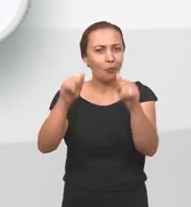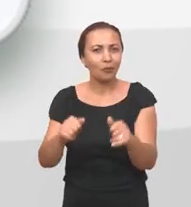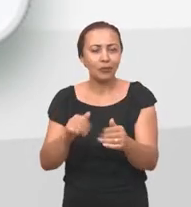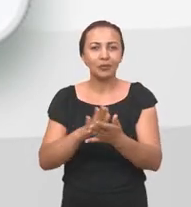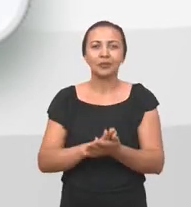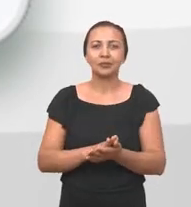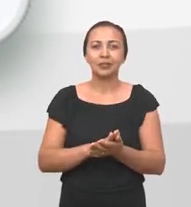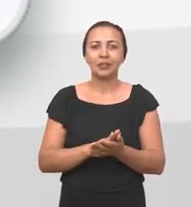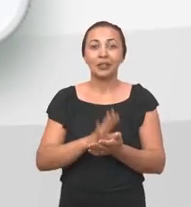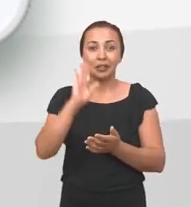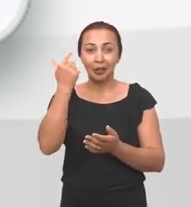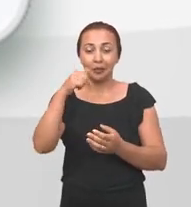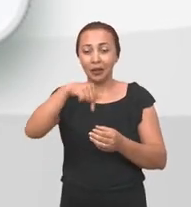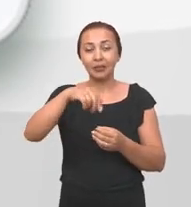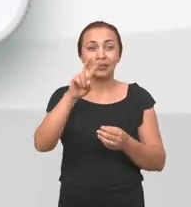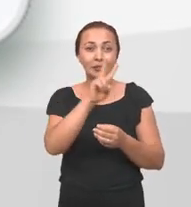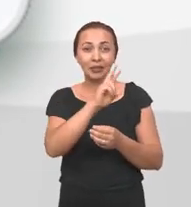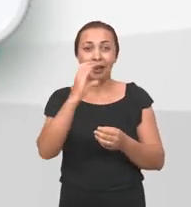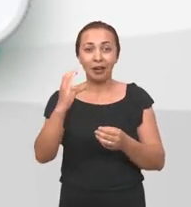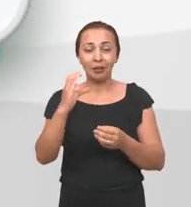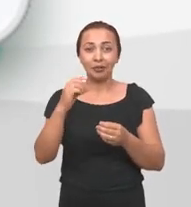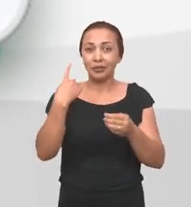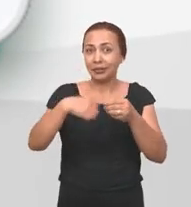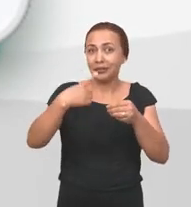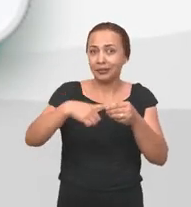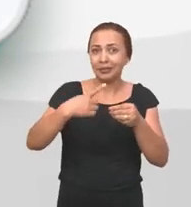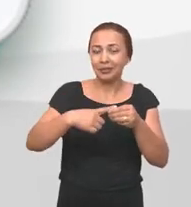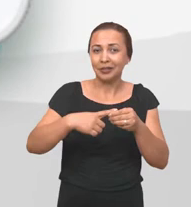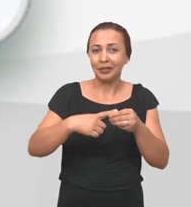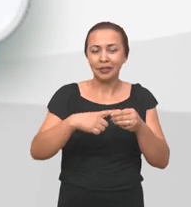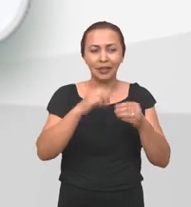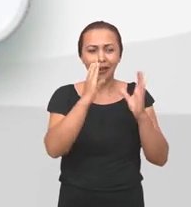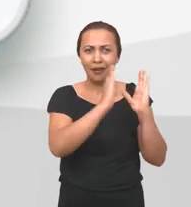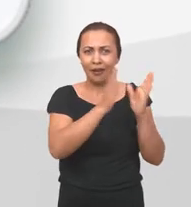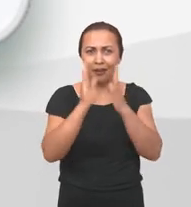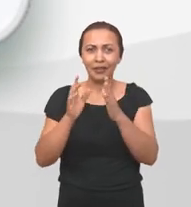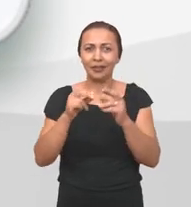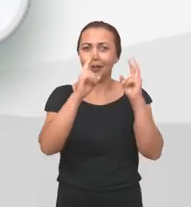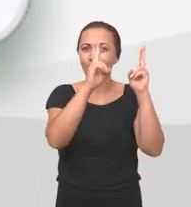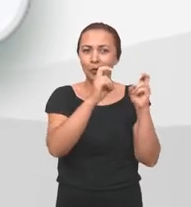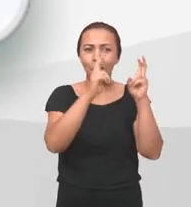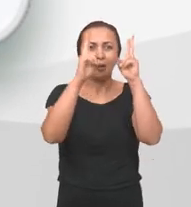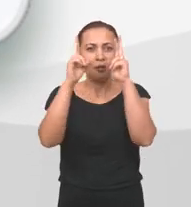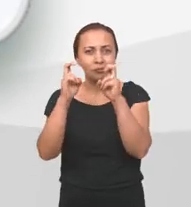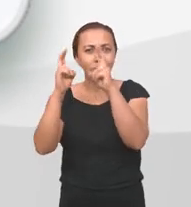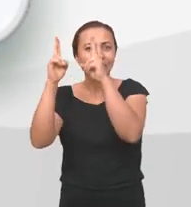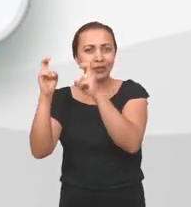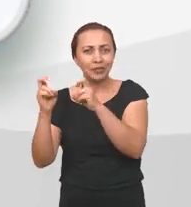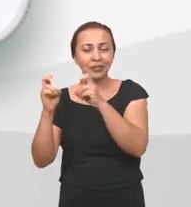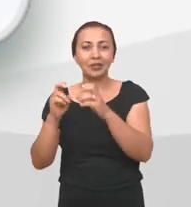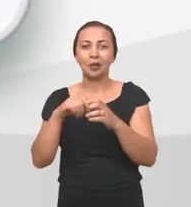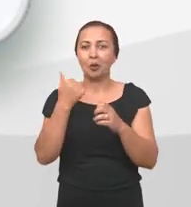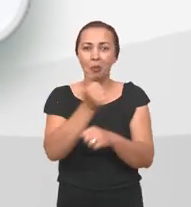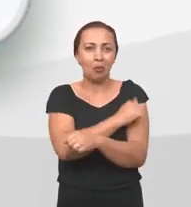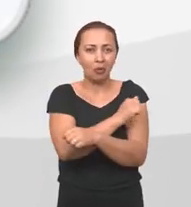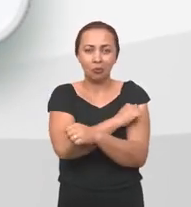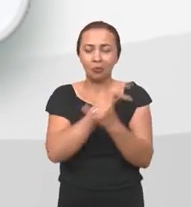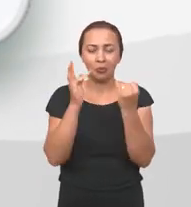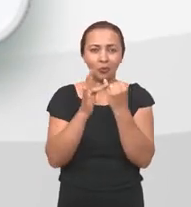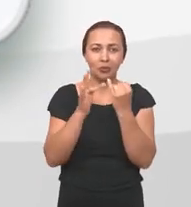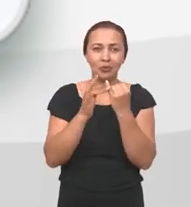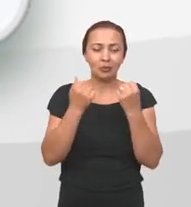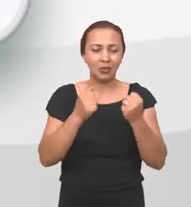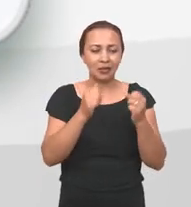né, em Vitória da Conquista, e cada fase ele tem uma temática onde o jogador principal, que é o Carl, que é um aluno do